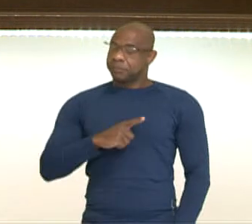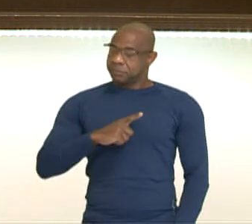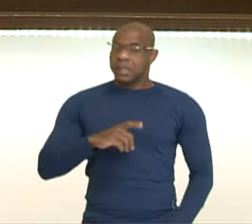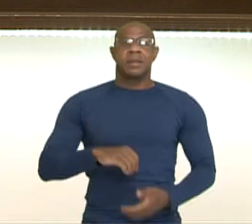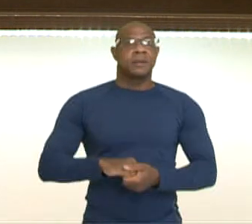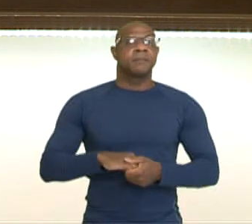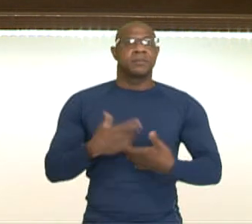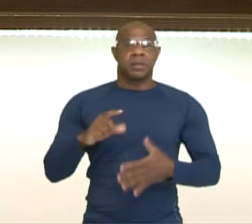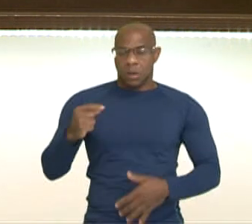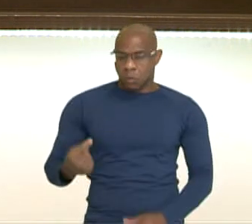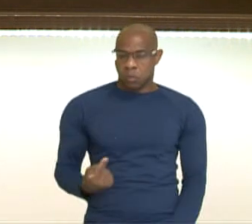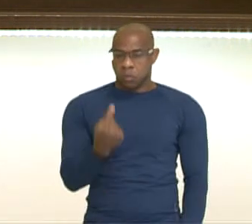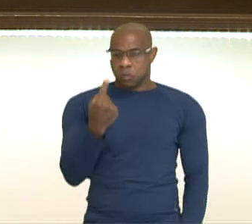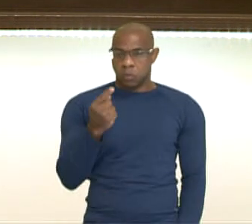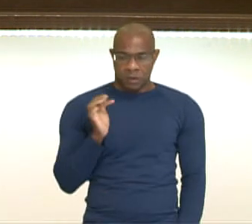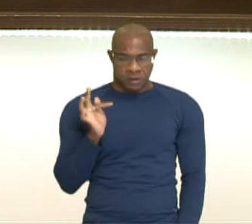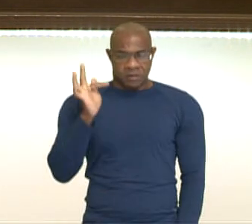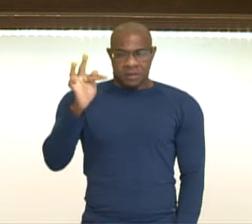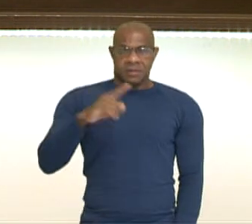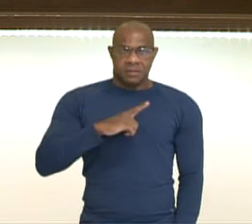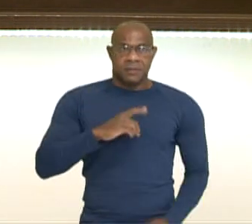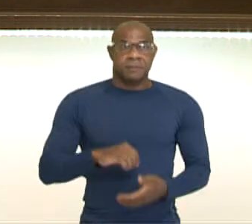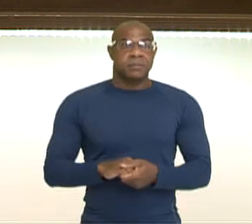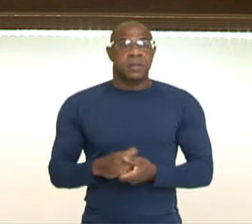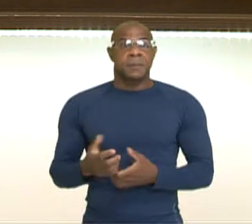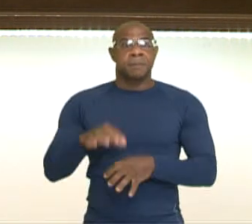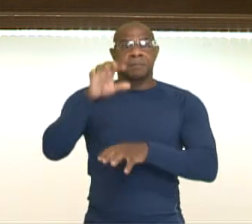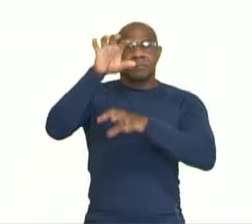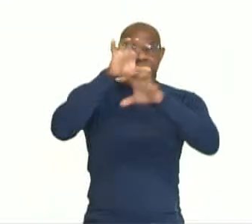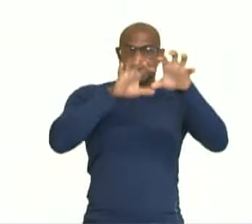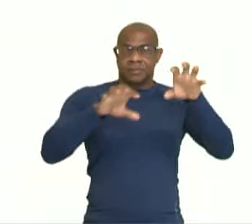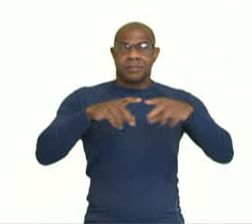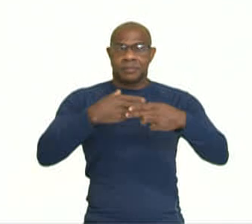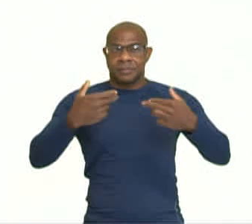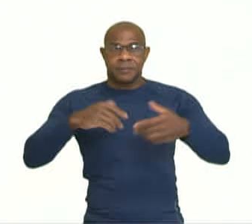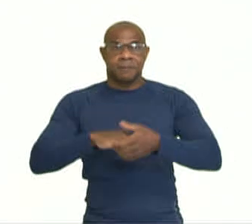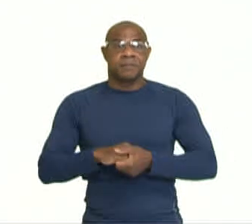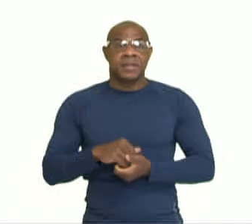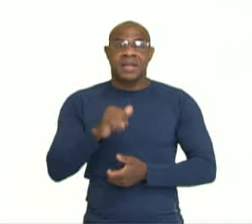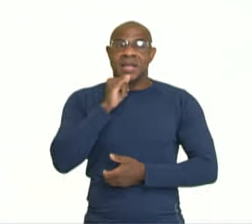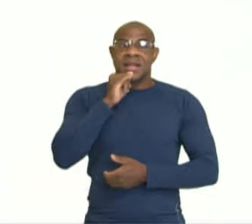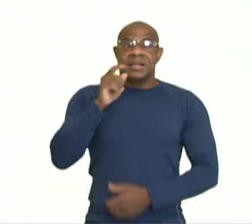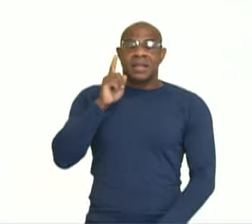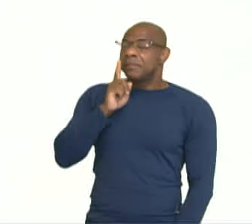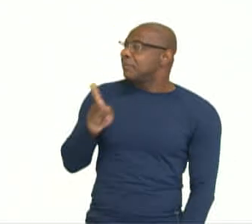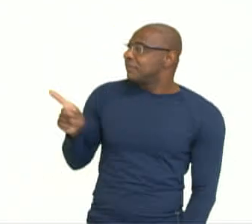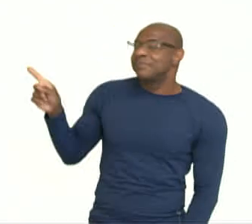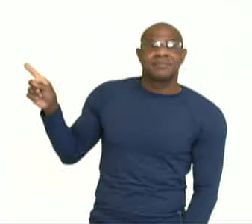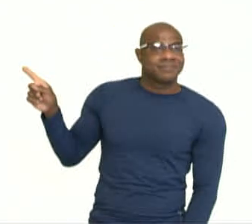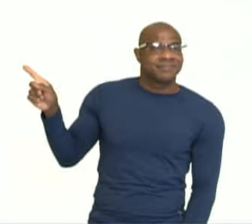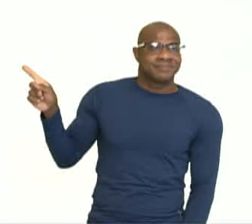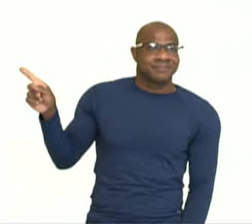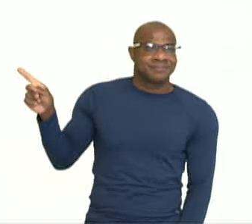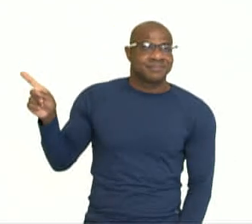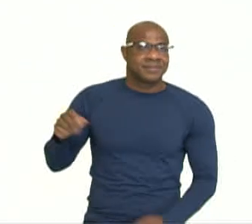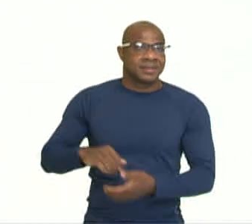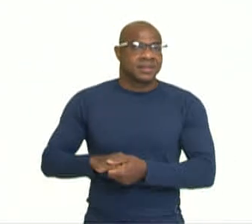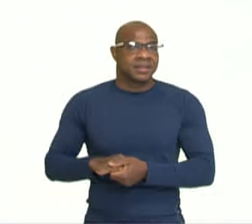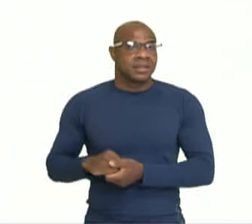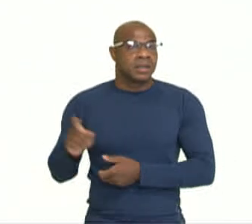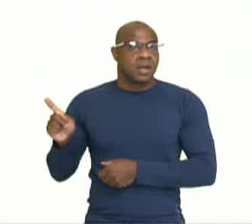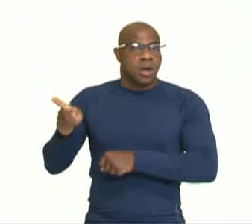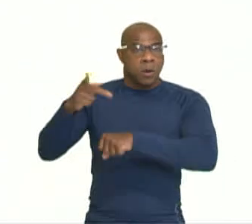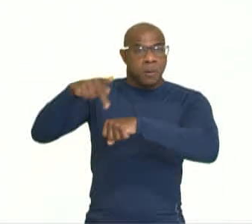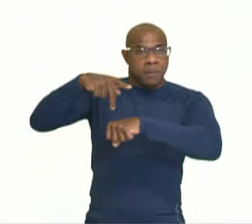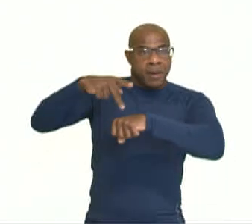unidade federativa. O mesmo não se aplica em outras regiões. Olha o caso do Estado unitário, onde nós vamos ter dentro da